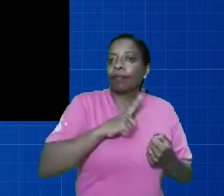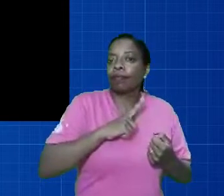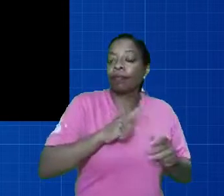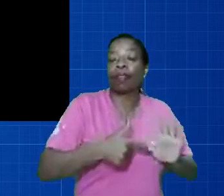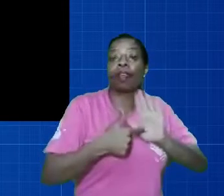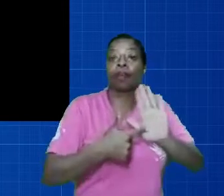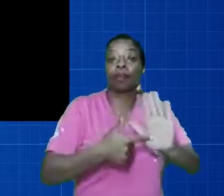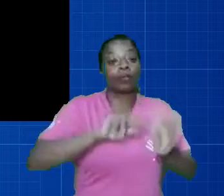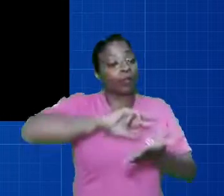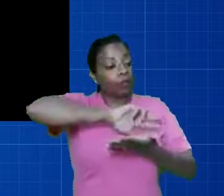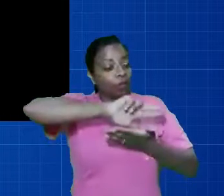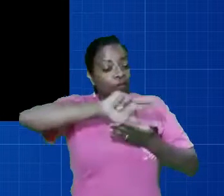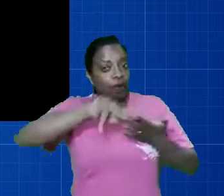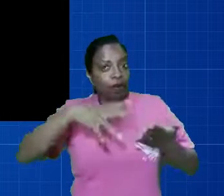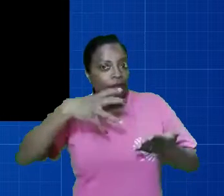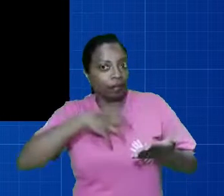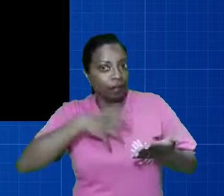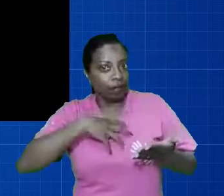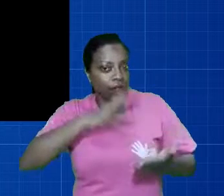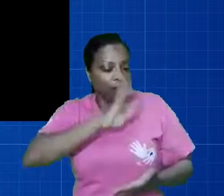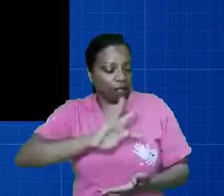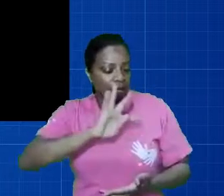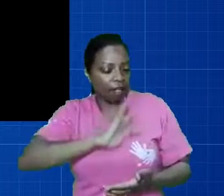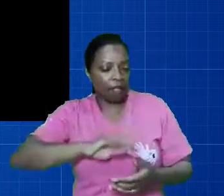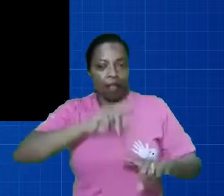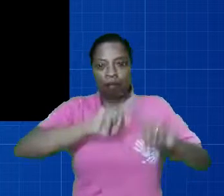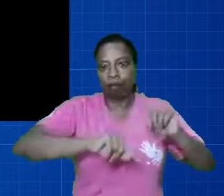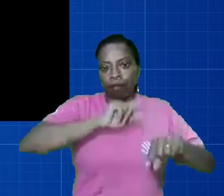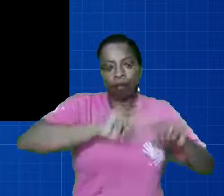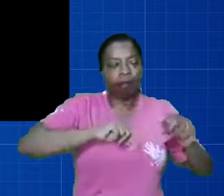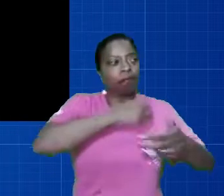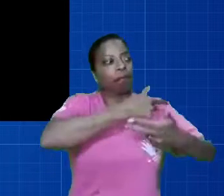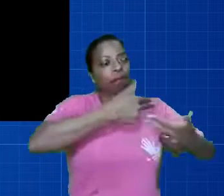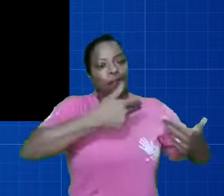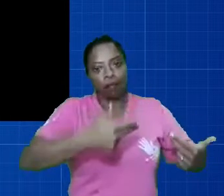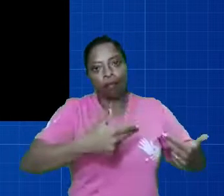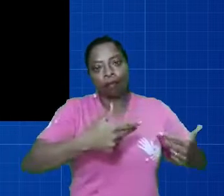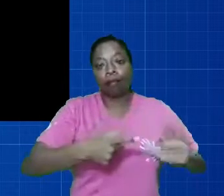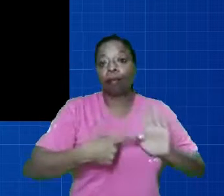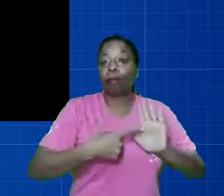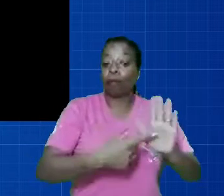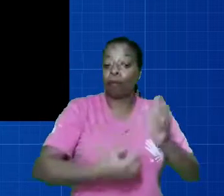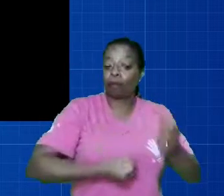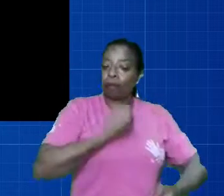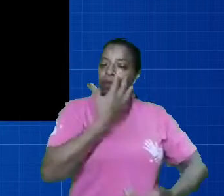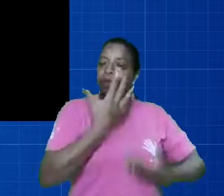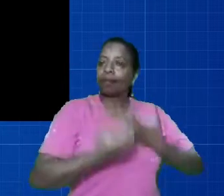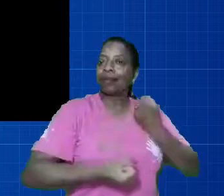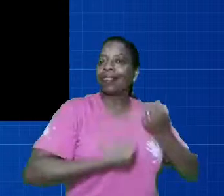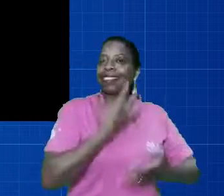técnicas diferentes, recursos diferentes para a expressão da criança, né?